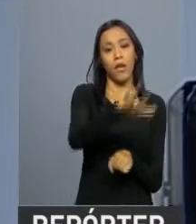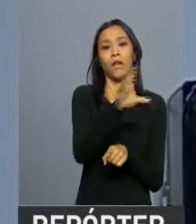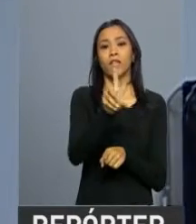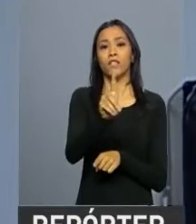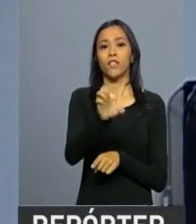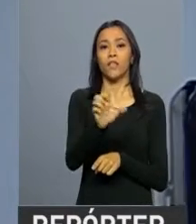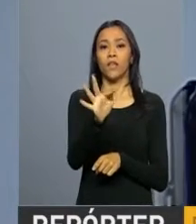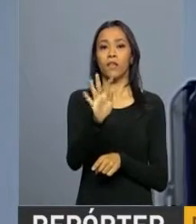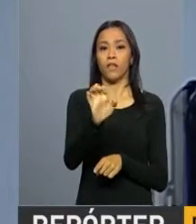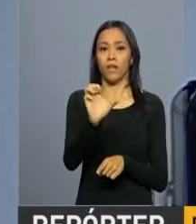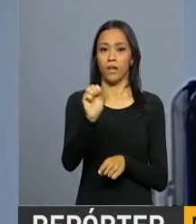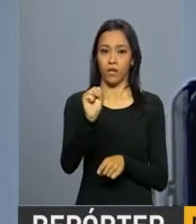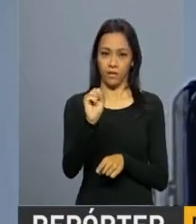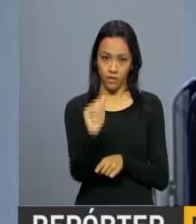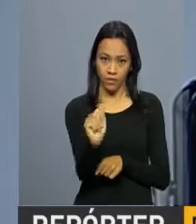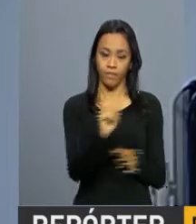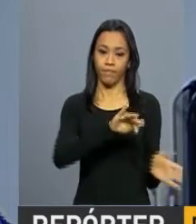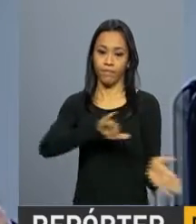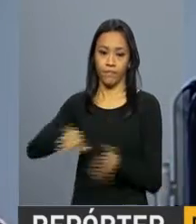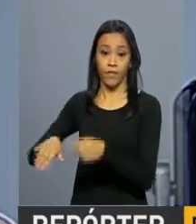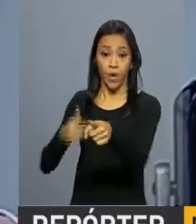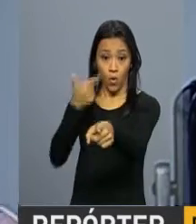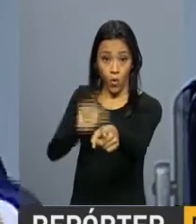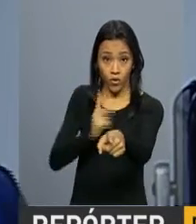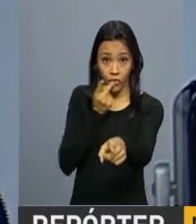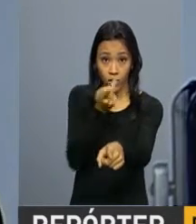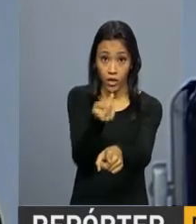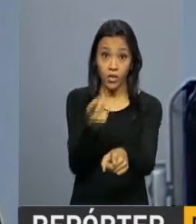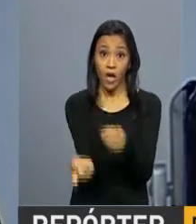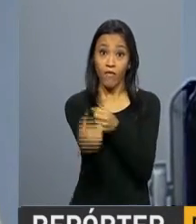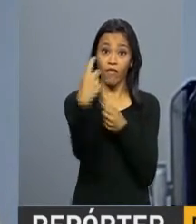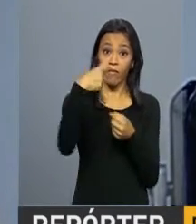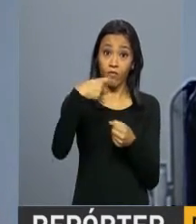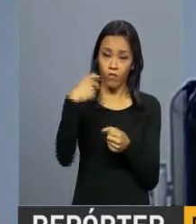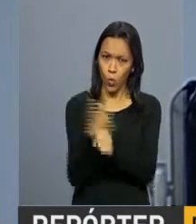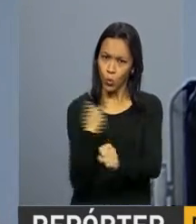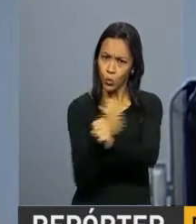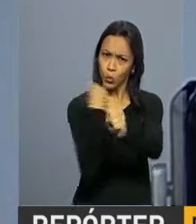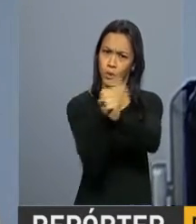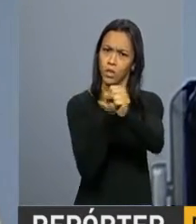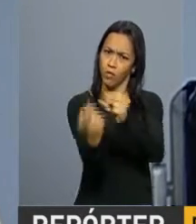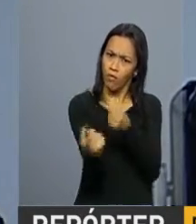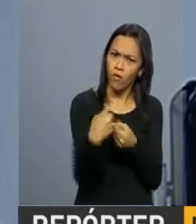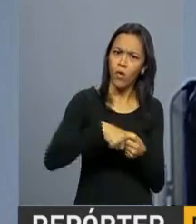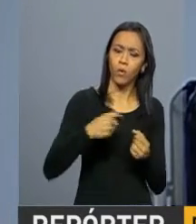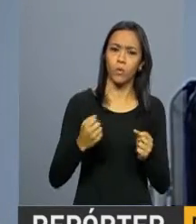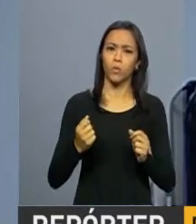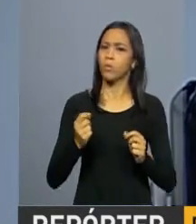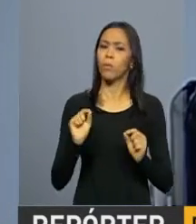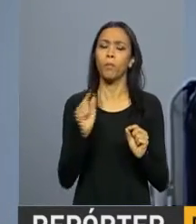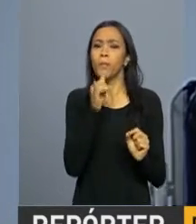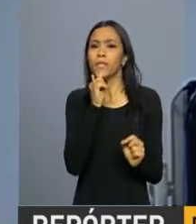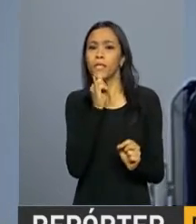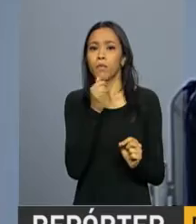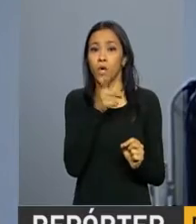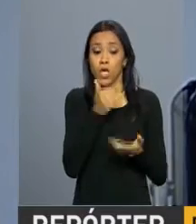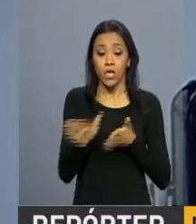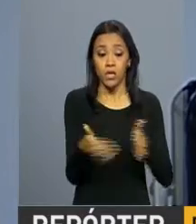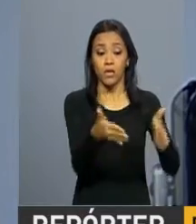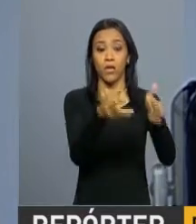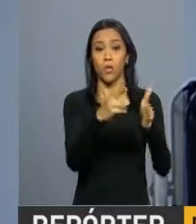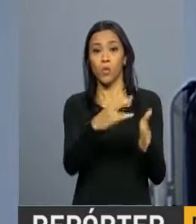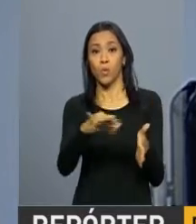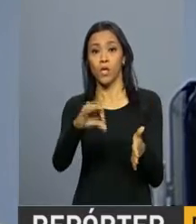Outra questão importante é a retomada de obras que são fundamentais. Por exemplo, a transposição do Rio